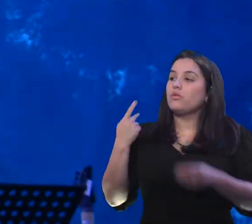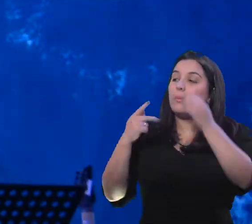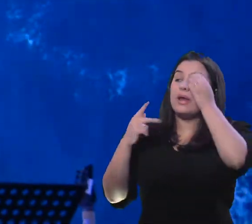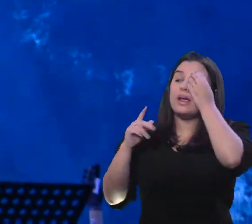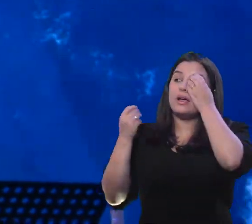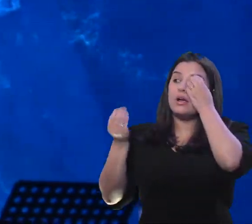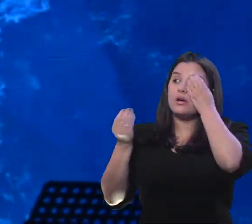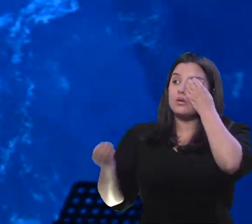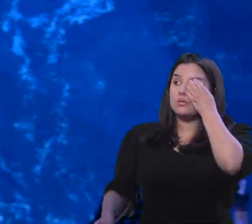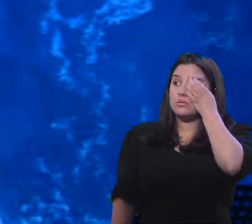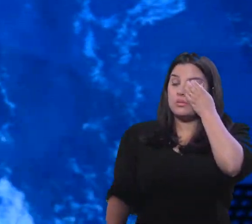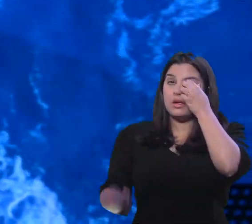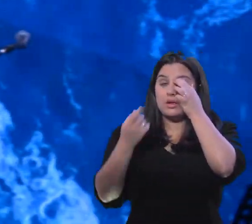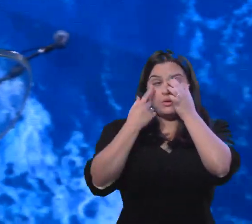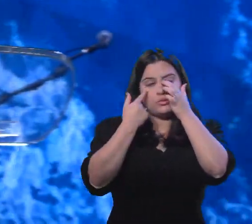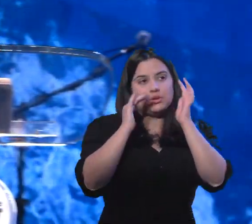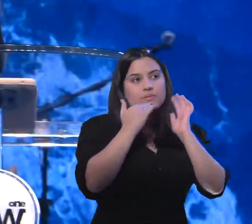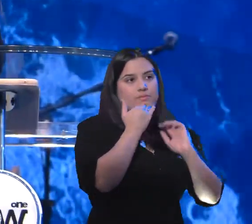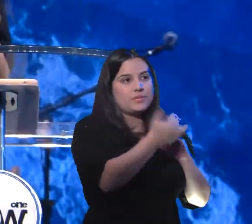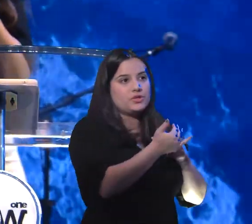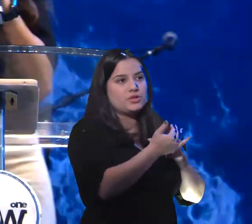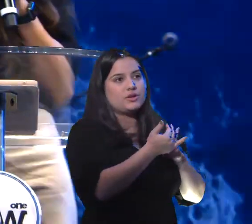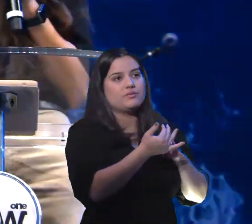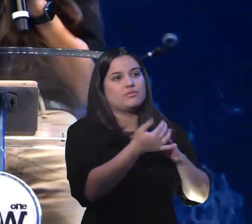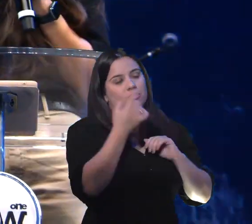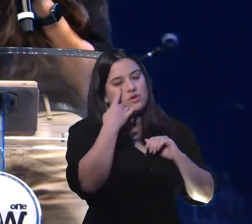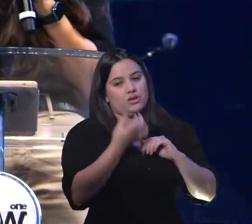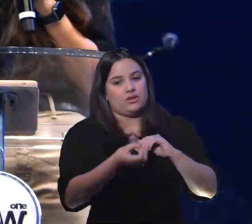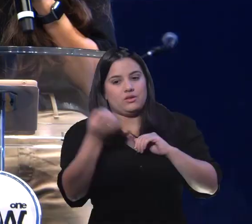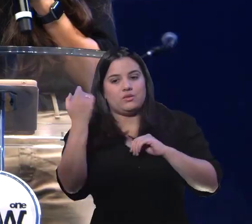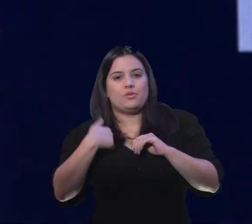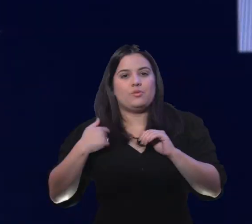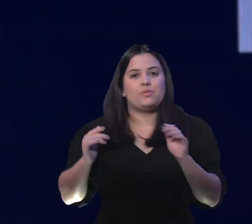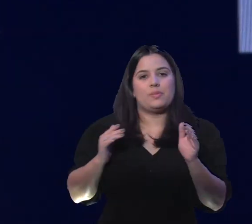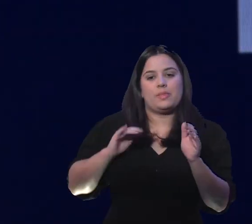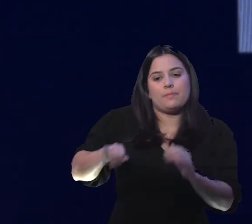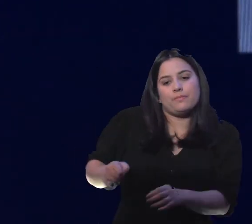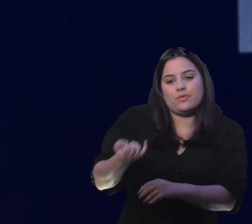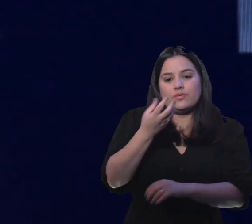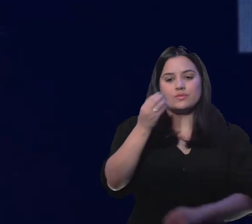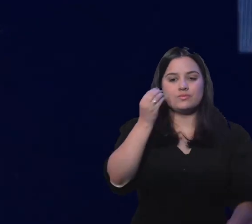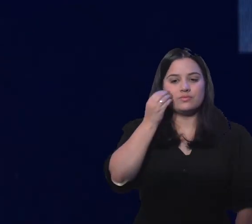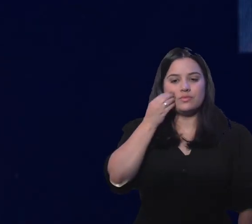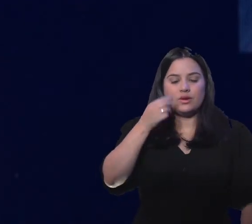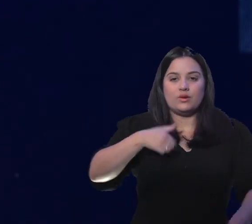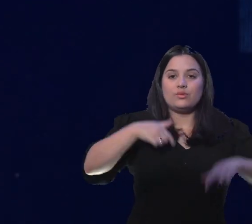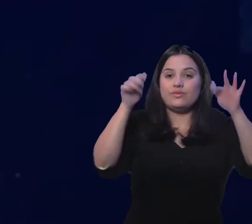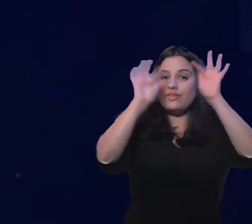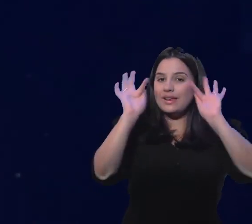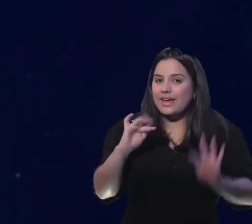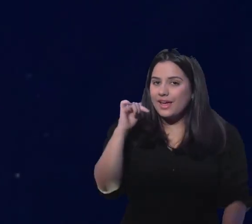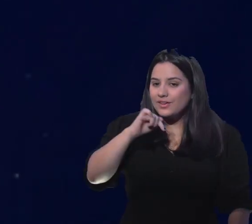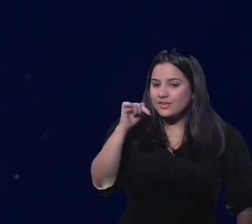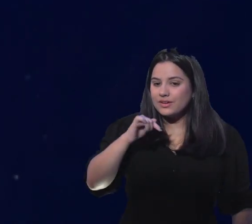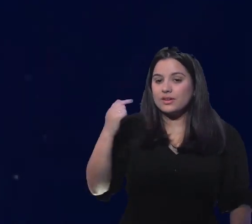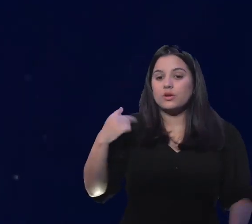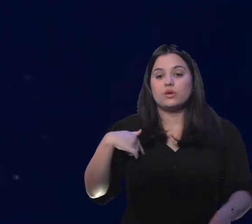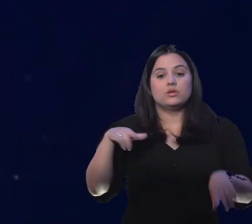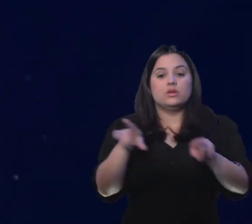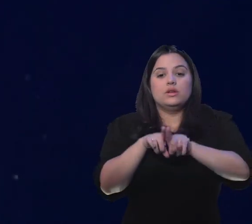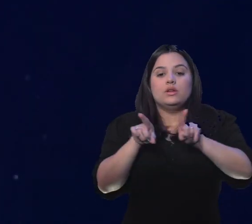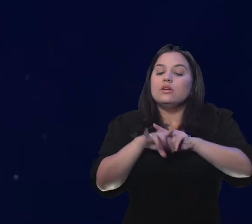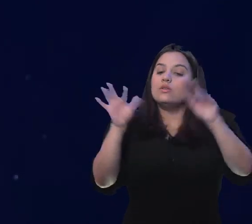ele, daí eu vi que ele ia estar fora. E aí, eu aproveitei a oportunidade e cá estou. Estou muito feliz de estar aqui. E eu estou muito feliz